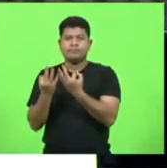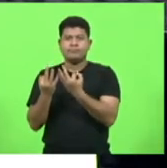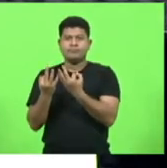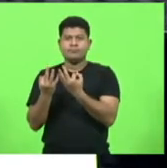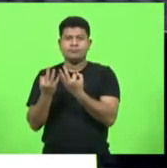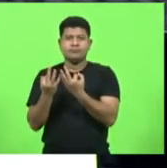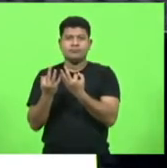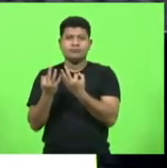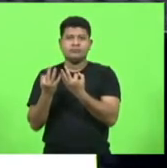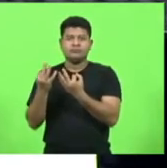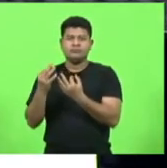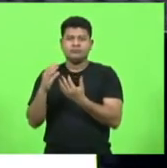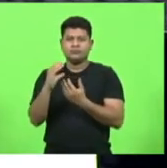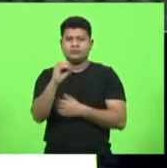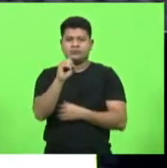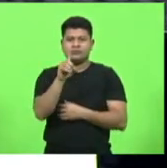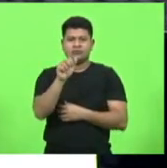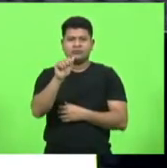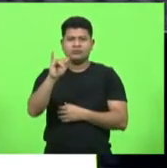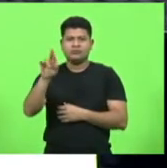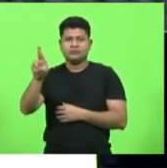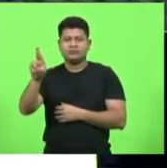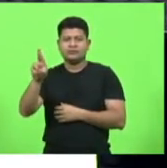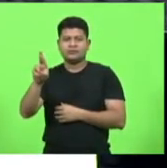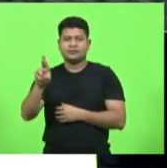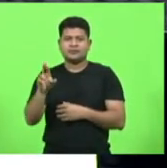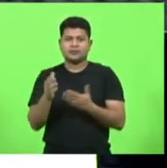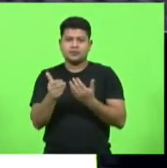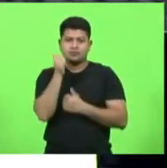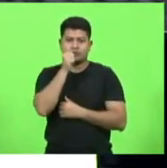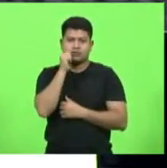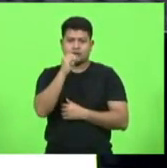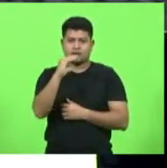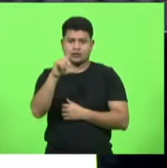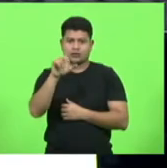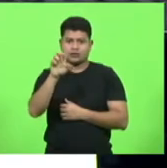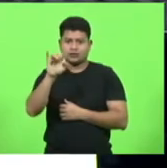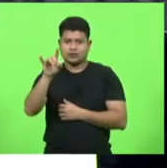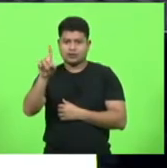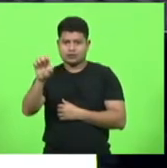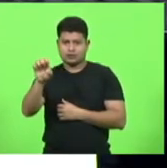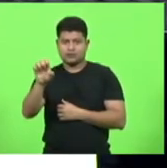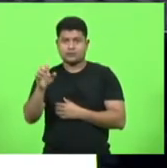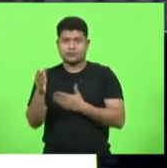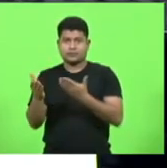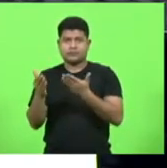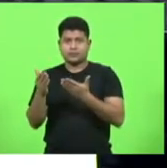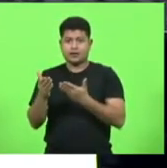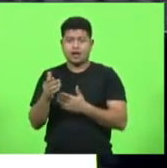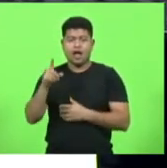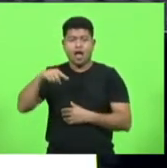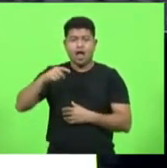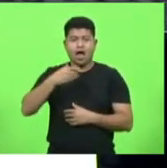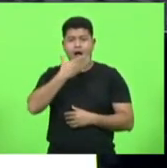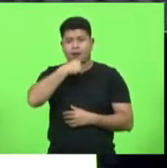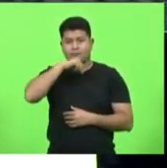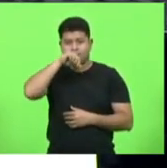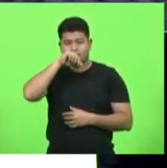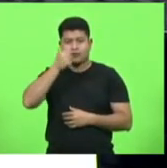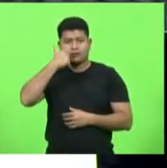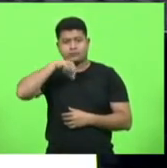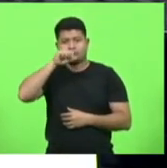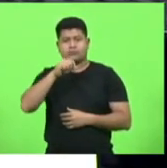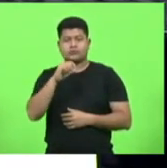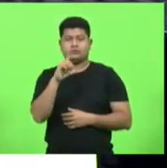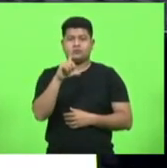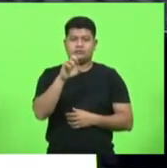do seu Odair Rames, a dona Cleide, que são pais do Leonardo Rames e do Eduardo Rames. E